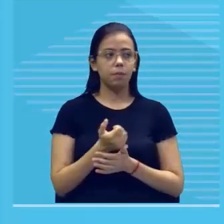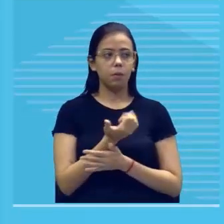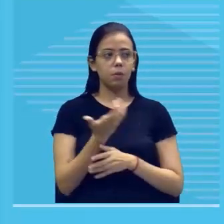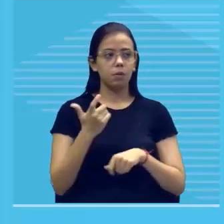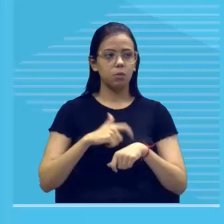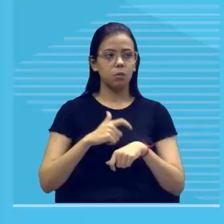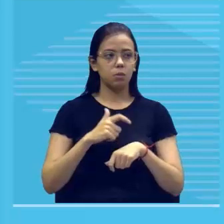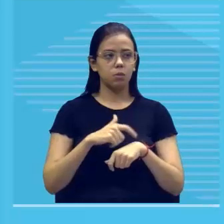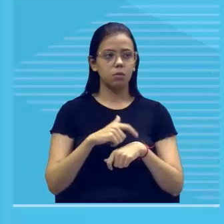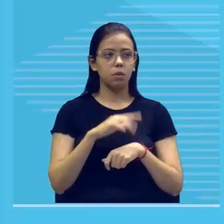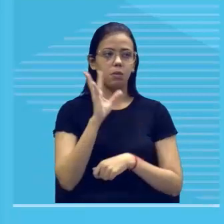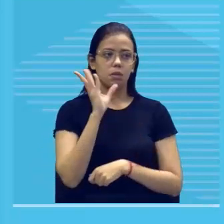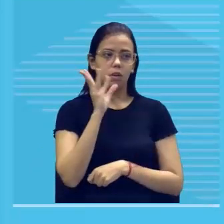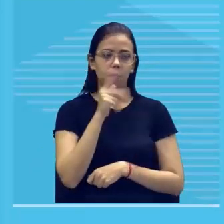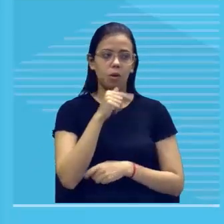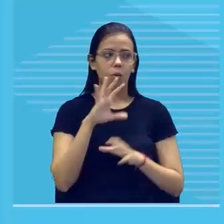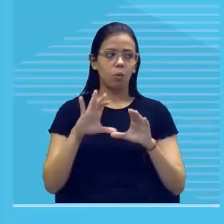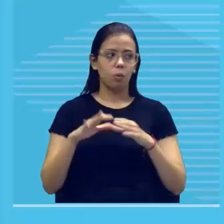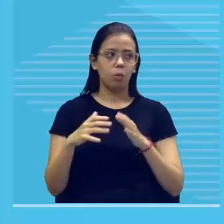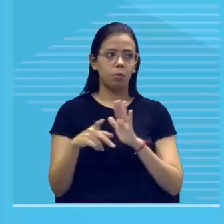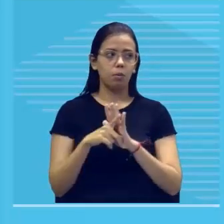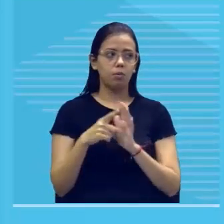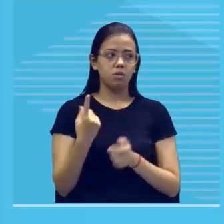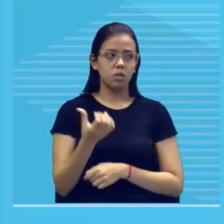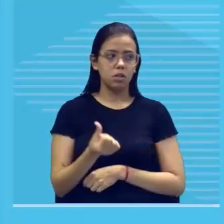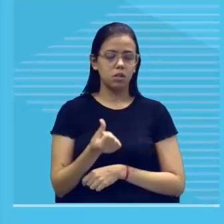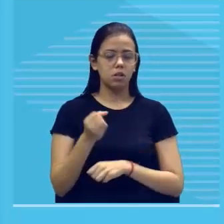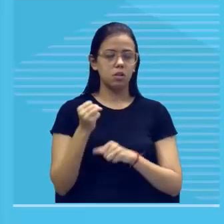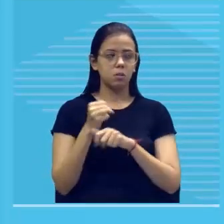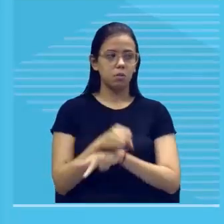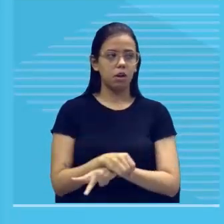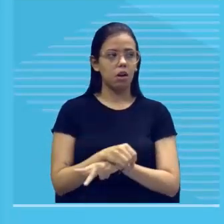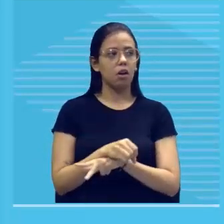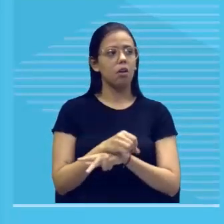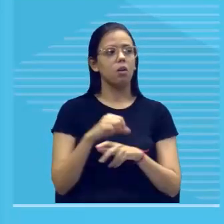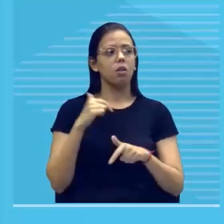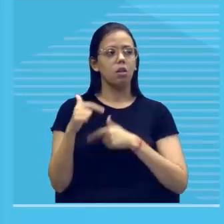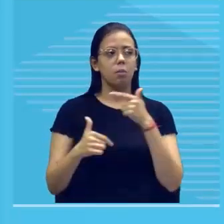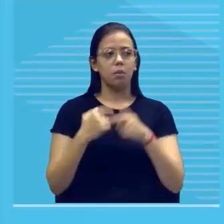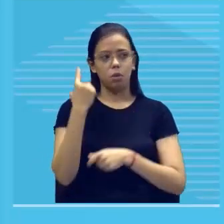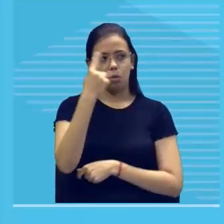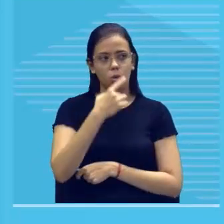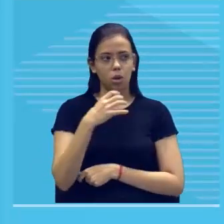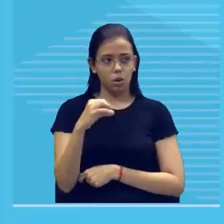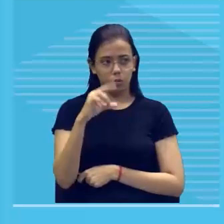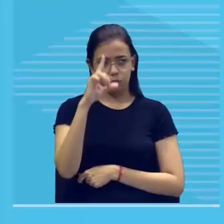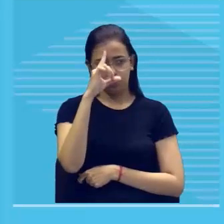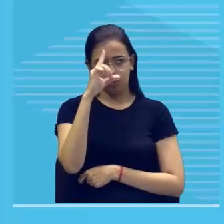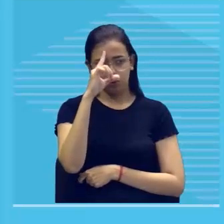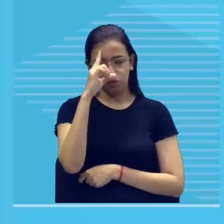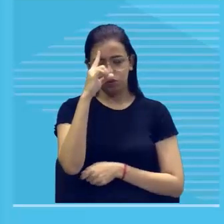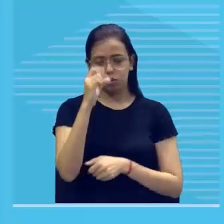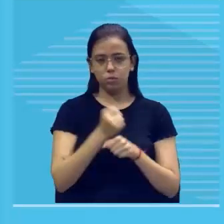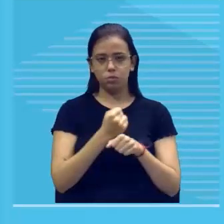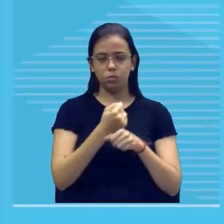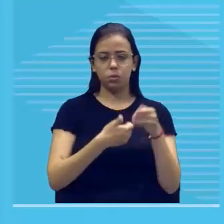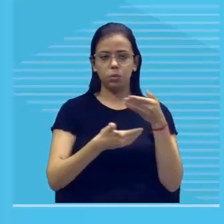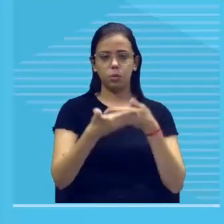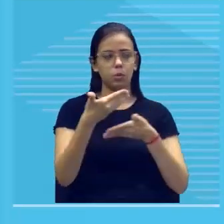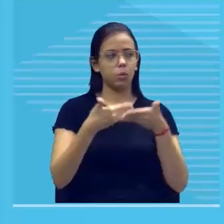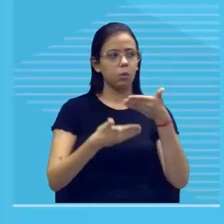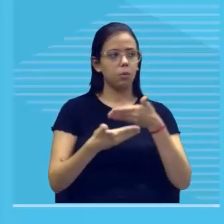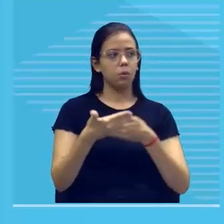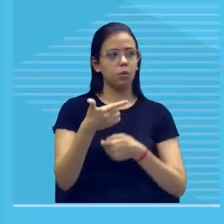tempo levará uma turma de 16 Operários Trabalhando 9 horas por dia para construir um muro de